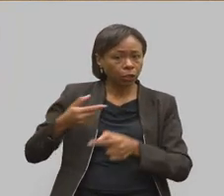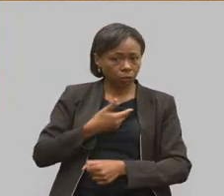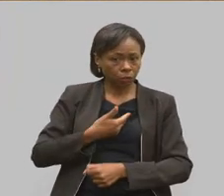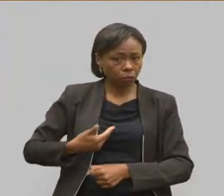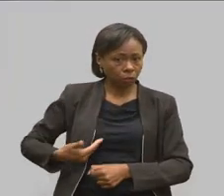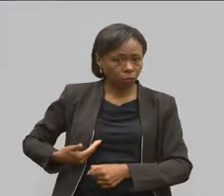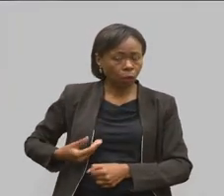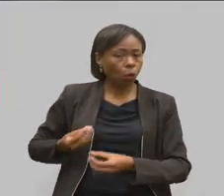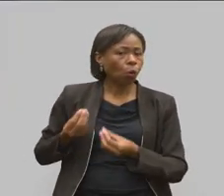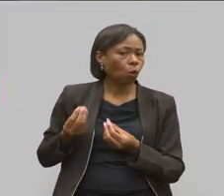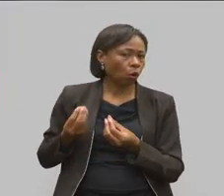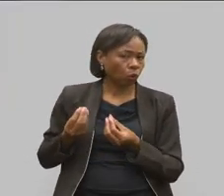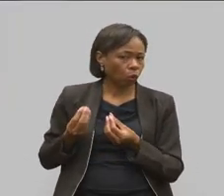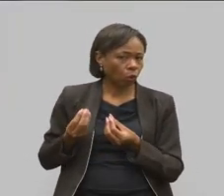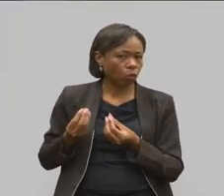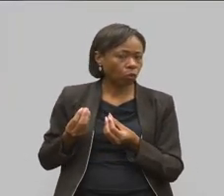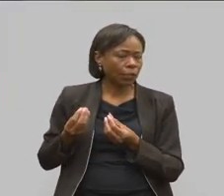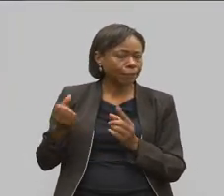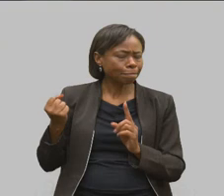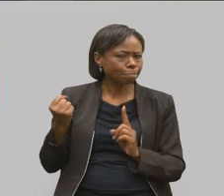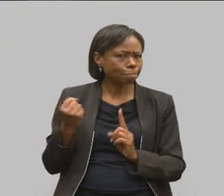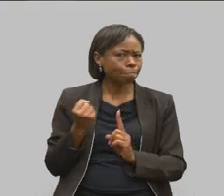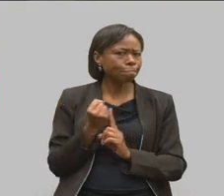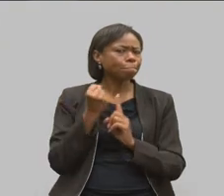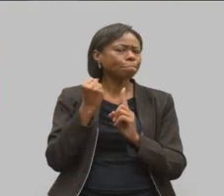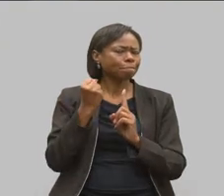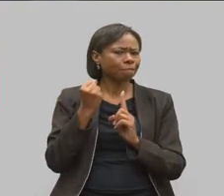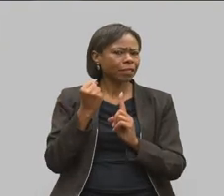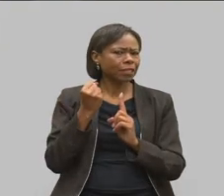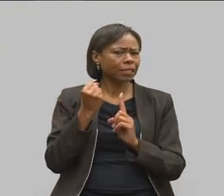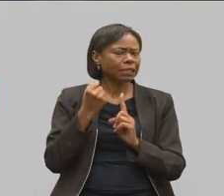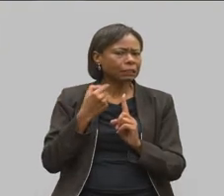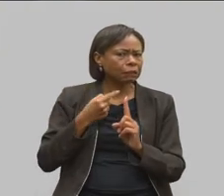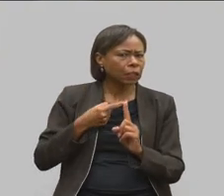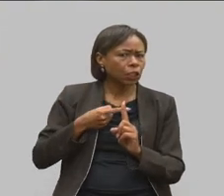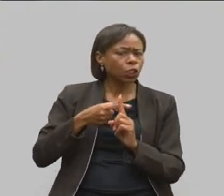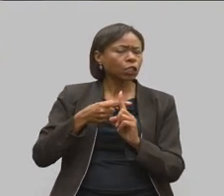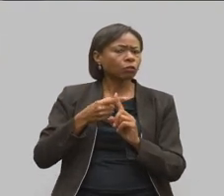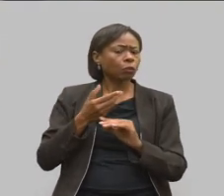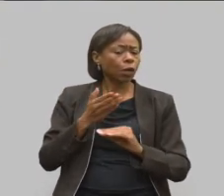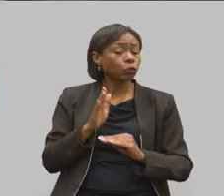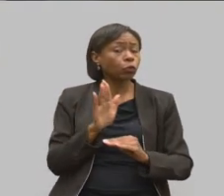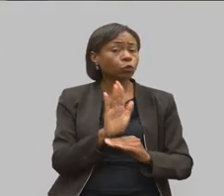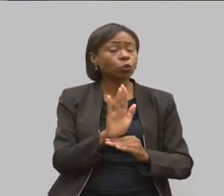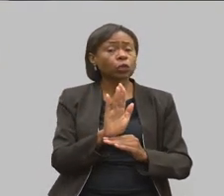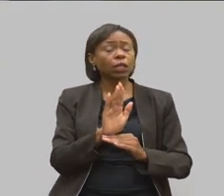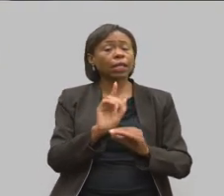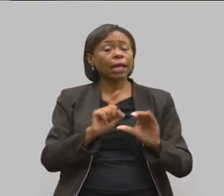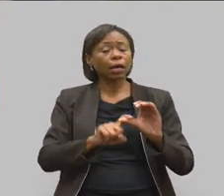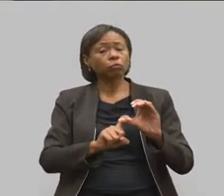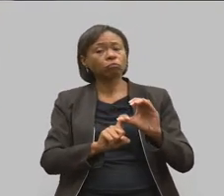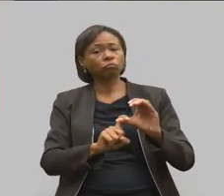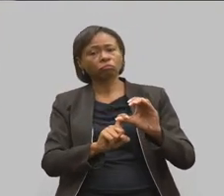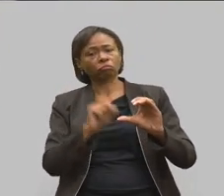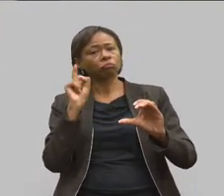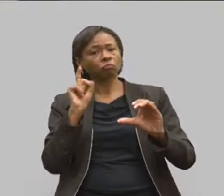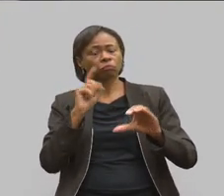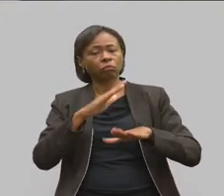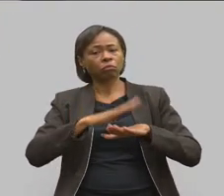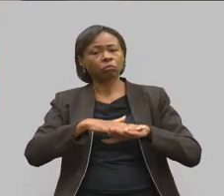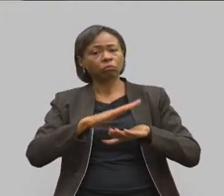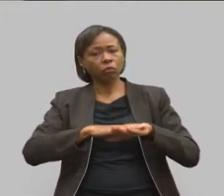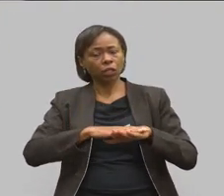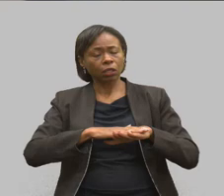eh de maneira decisiva na autonomia e na independência